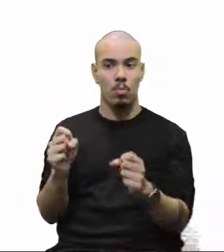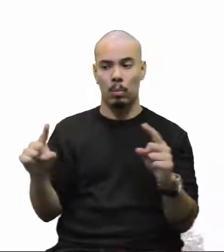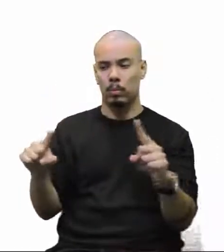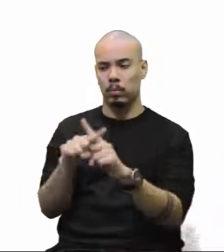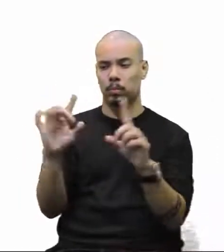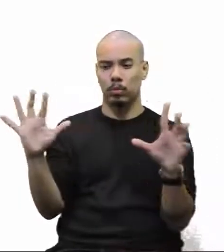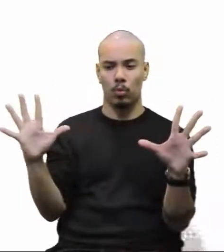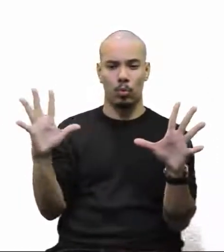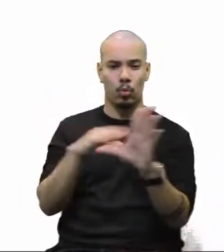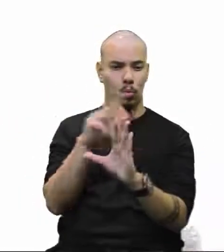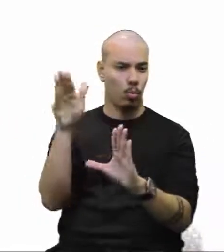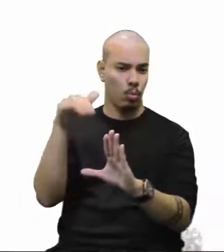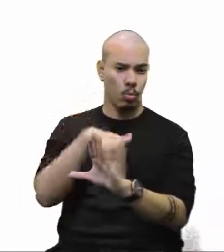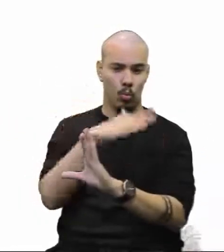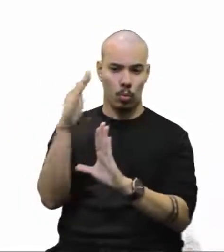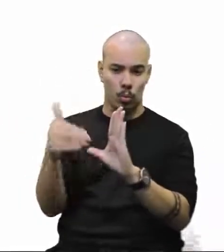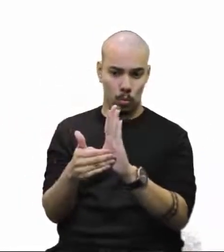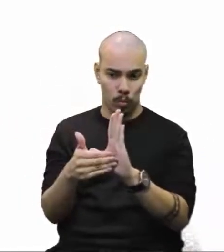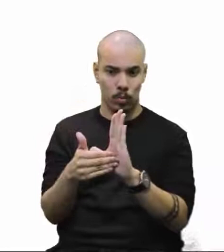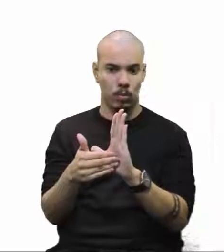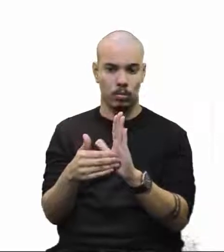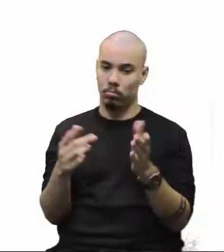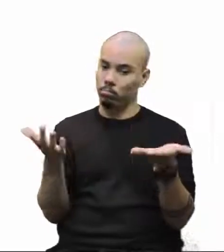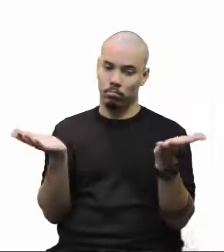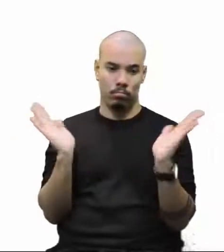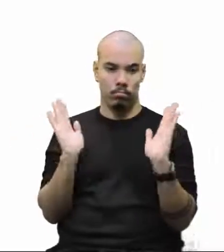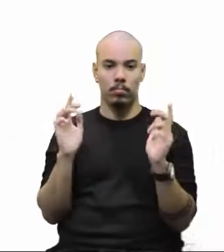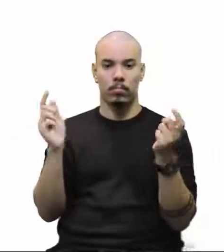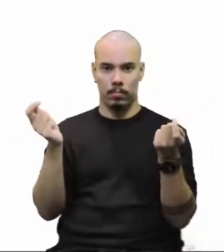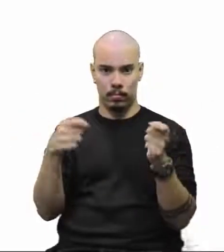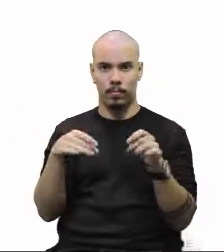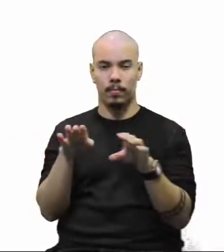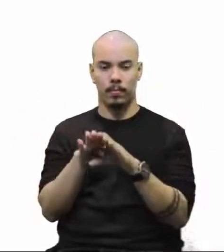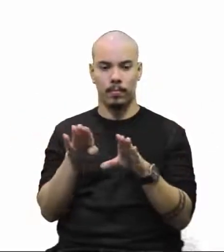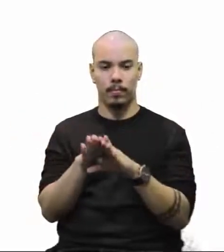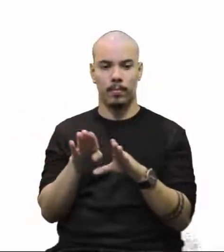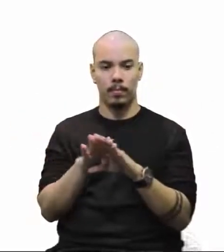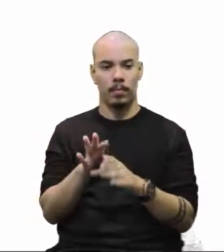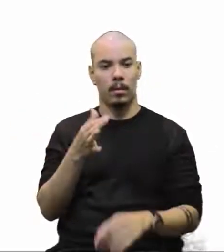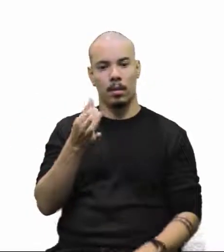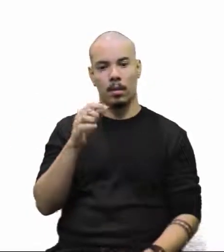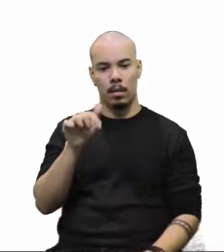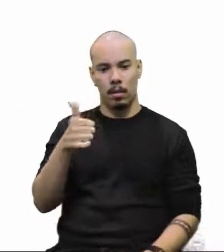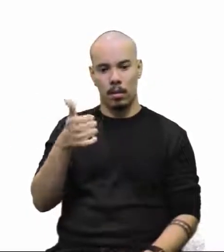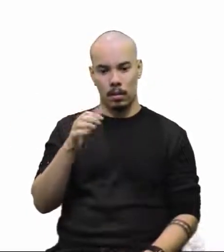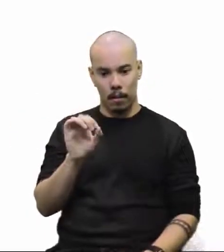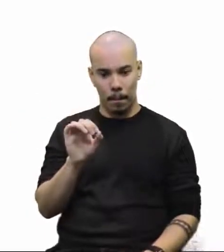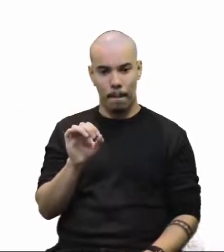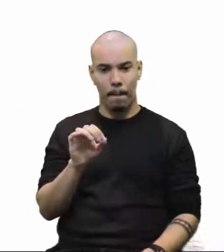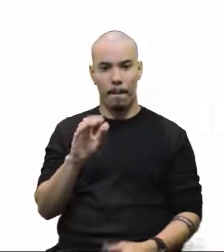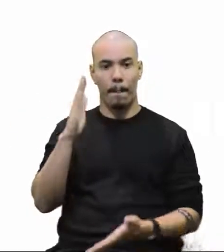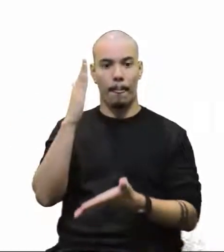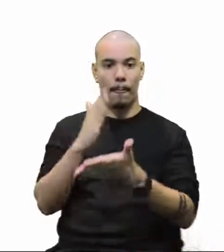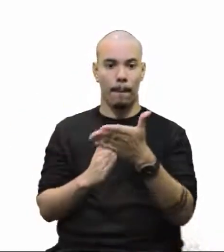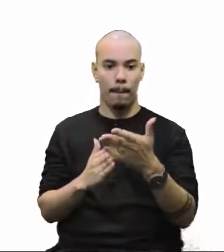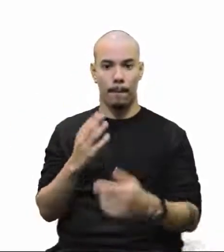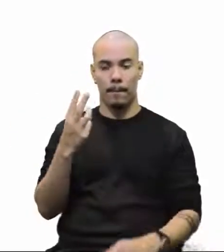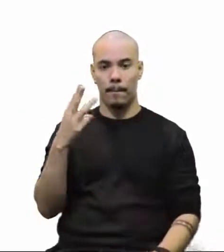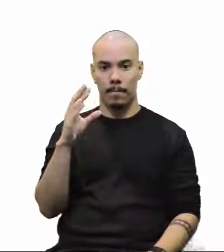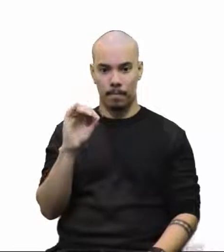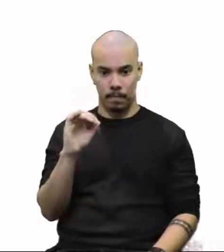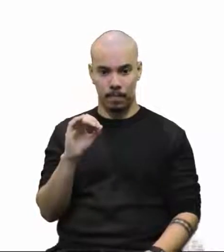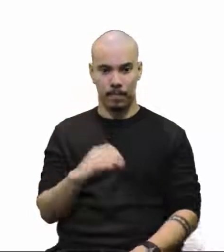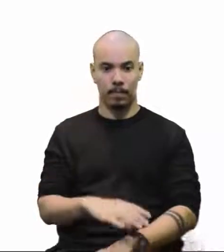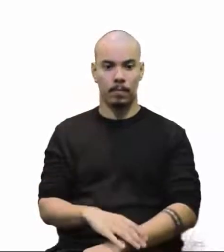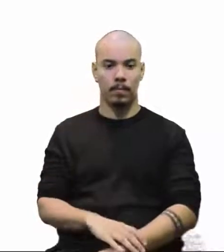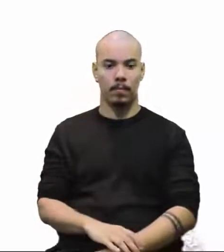passar depois, não tem problema. Exatamente. Pode sim. 6 vezes 5, 30, metade de 30, 15, né? Que é